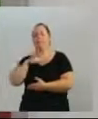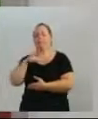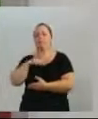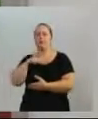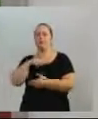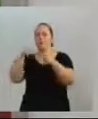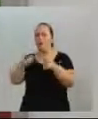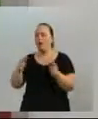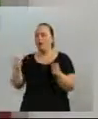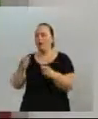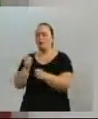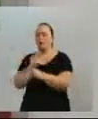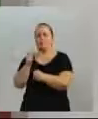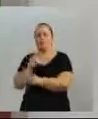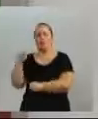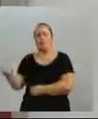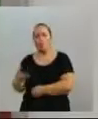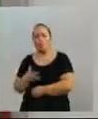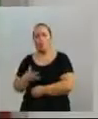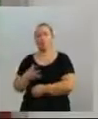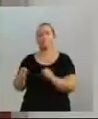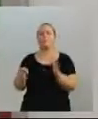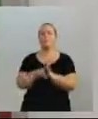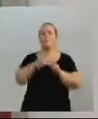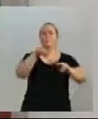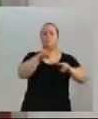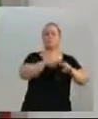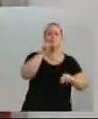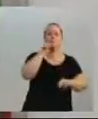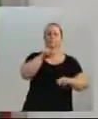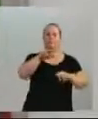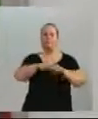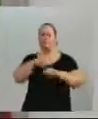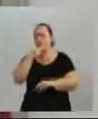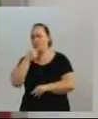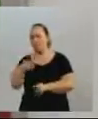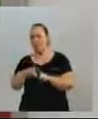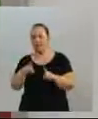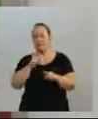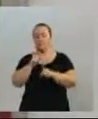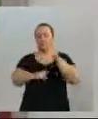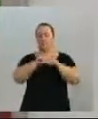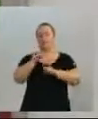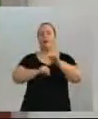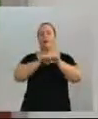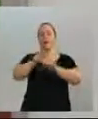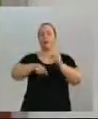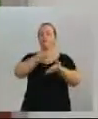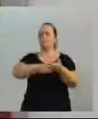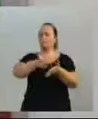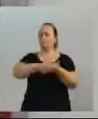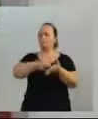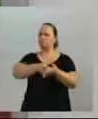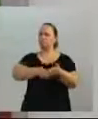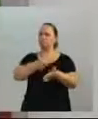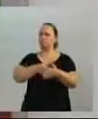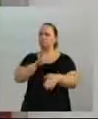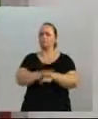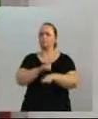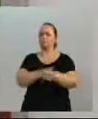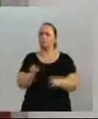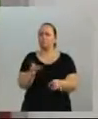novos, tanto do presídio como do feminino naquele local. Eu acho que o nosso trabalho agora tem de ser cobrar a execução destas